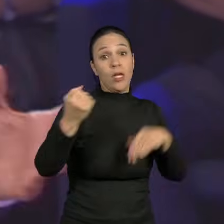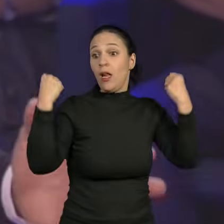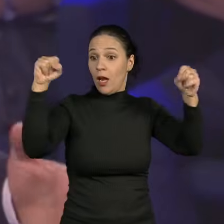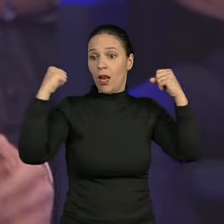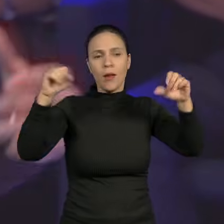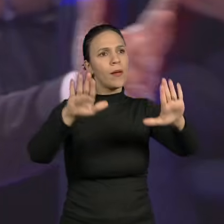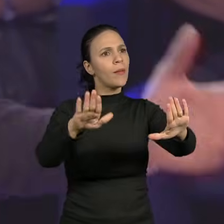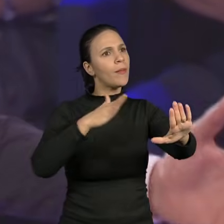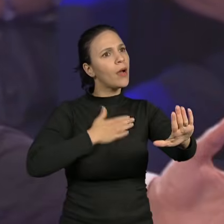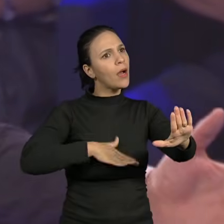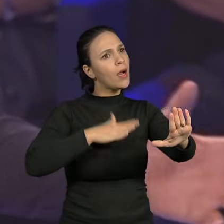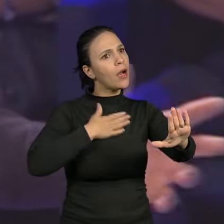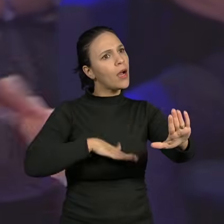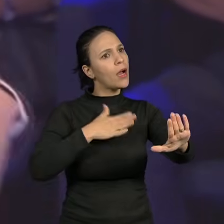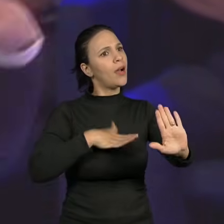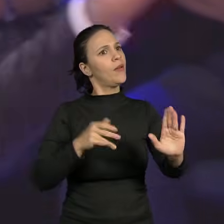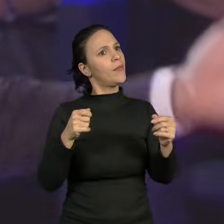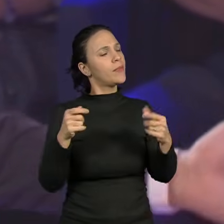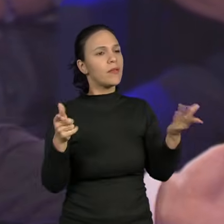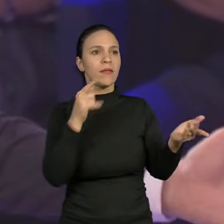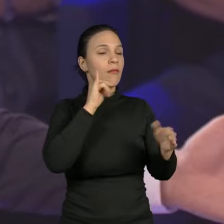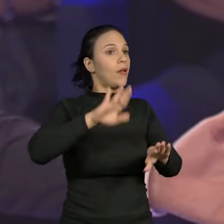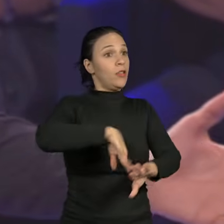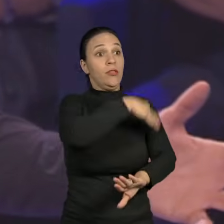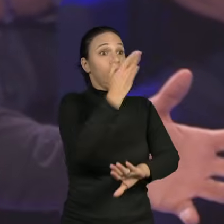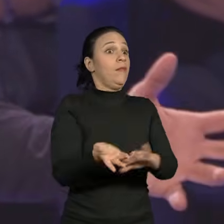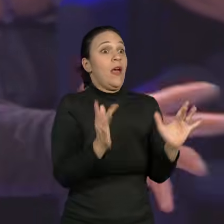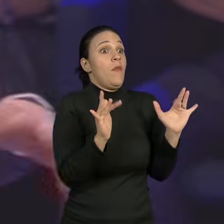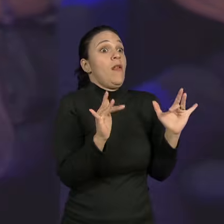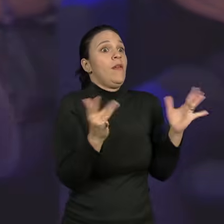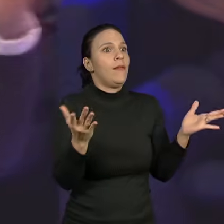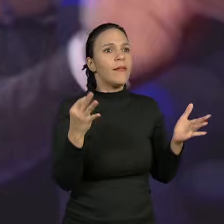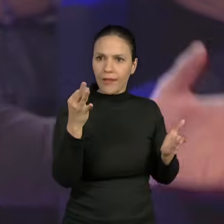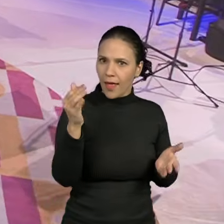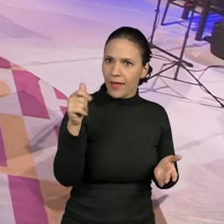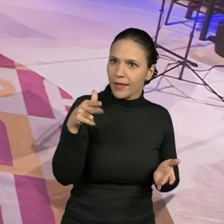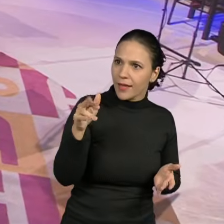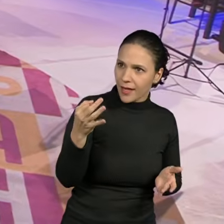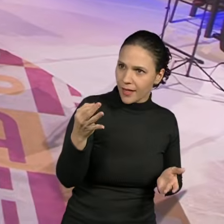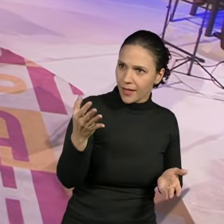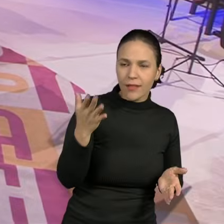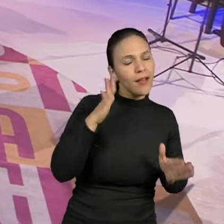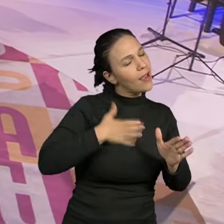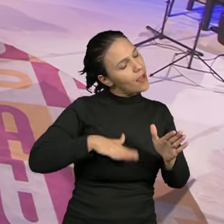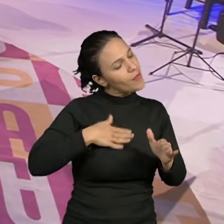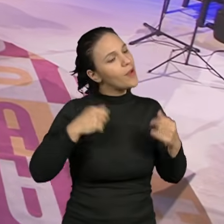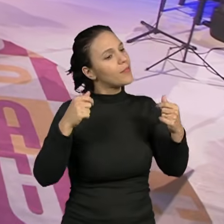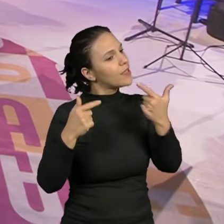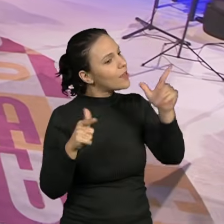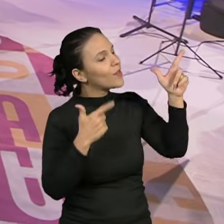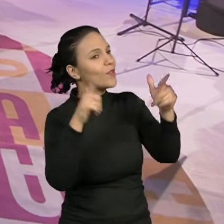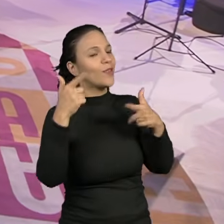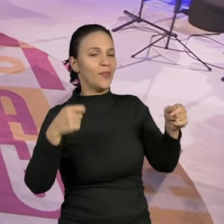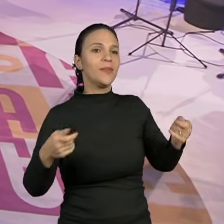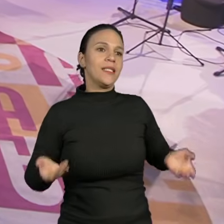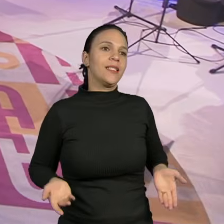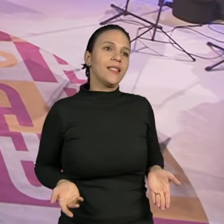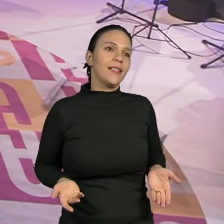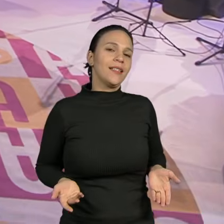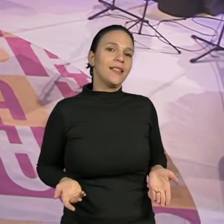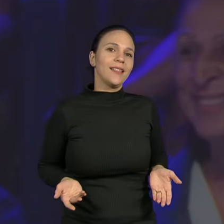esporte, calma, vai fazer uma outra coisa. Se ficar o dia inteiro namorando, né, André? Calma, vai fazer uma outra coisa, tal. Então você